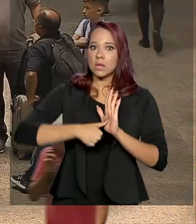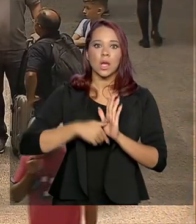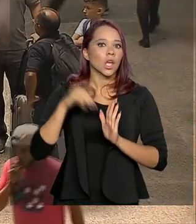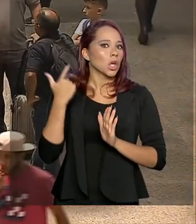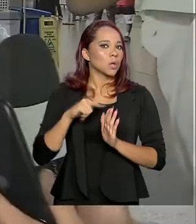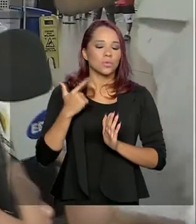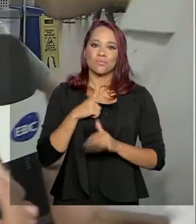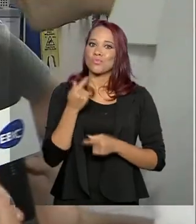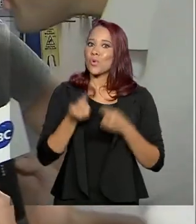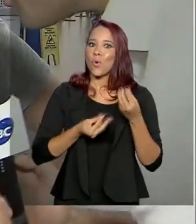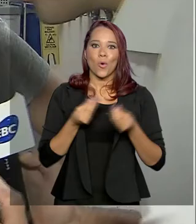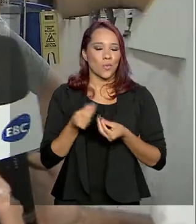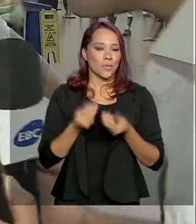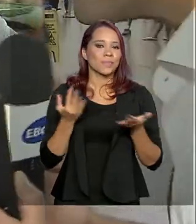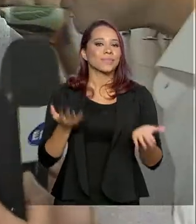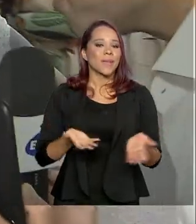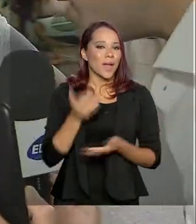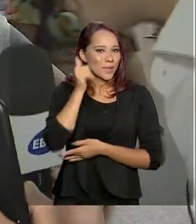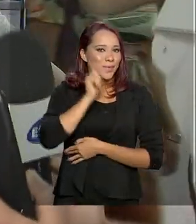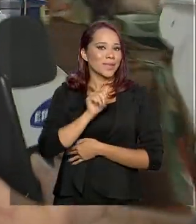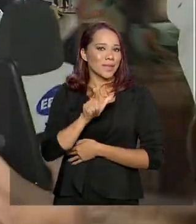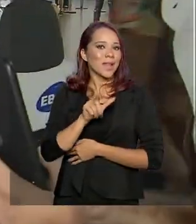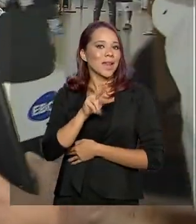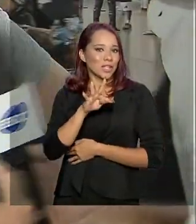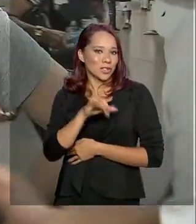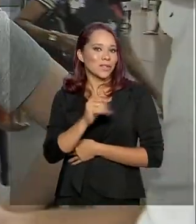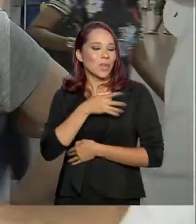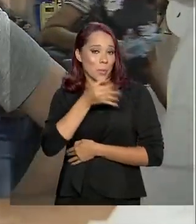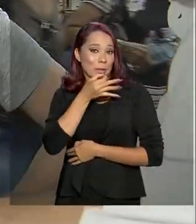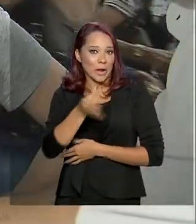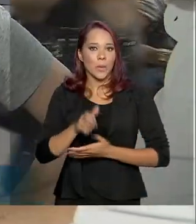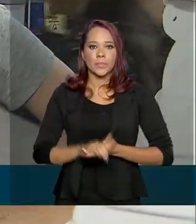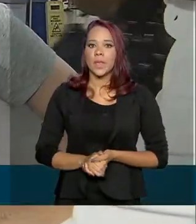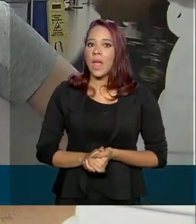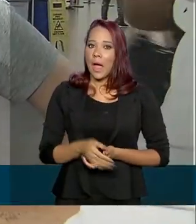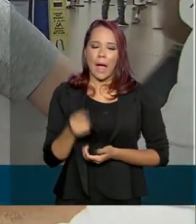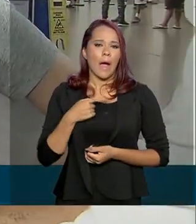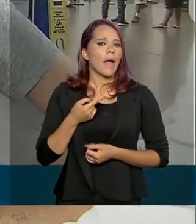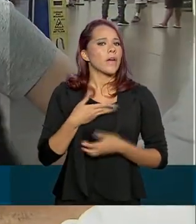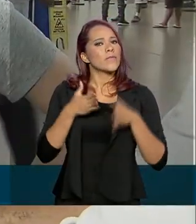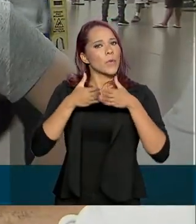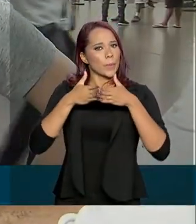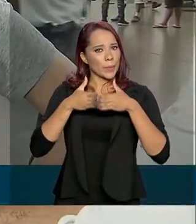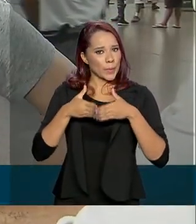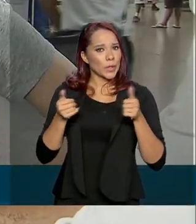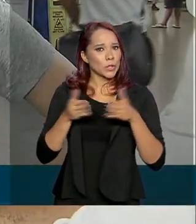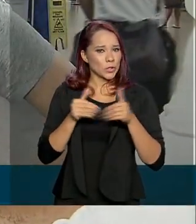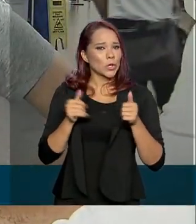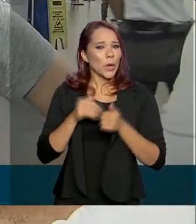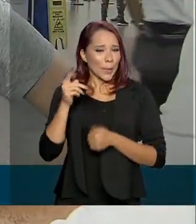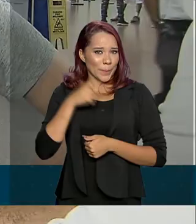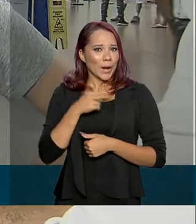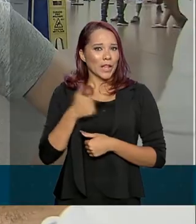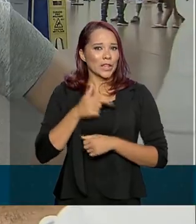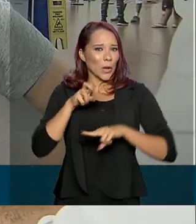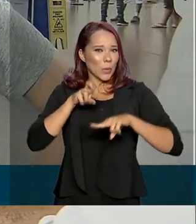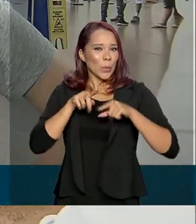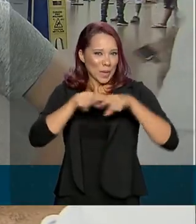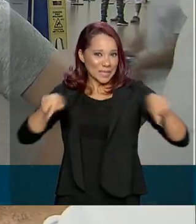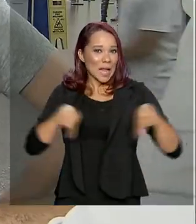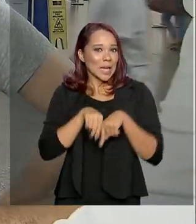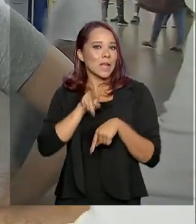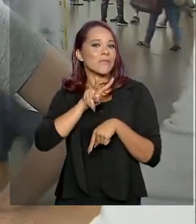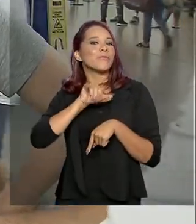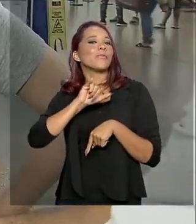tiver jeito, a pequena Letícia tem uma sugestão. Eu pediria para almoço dar uma sala de conforto, tipo uma salinha